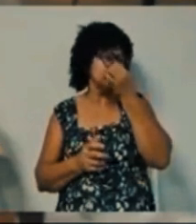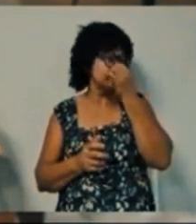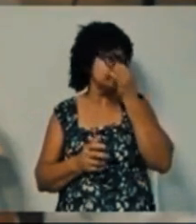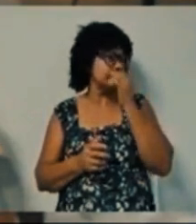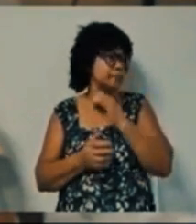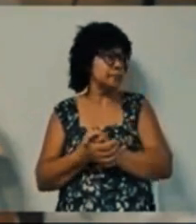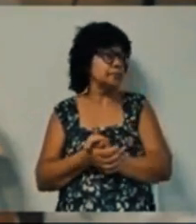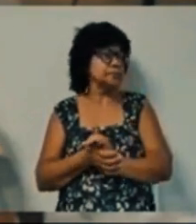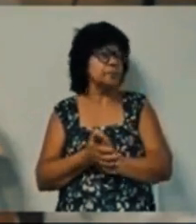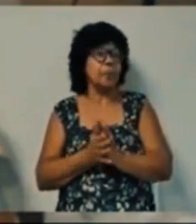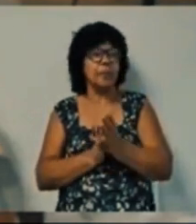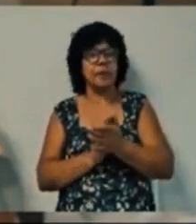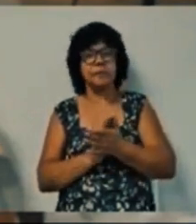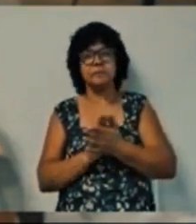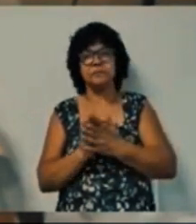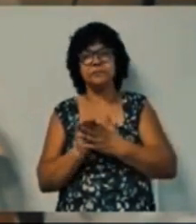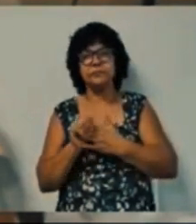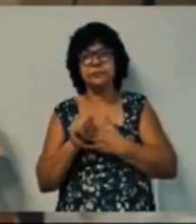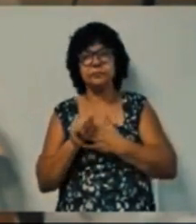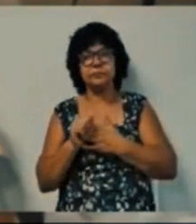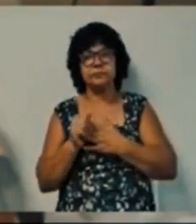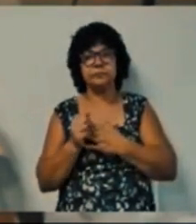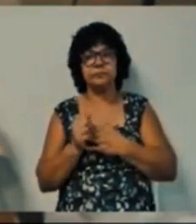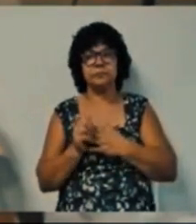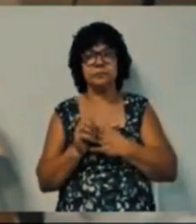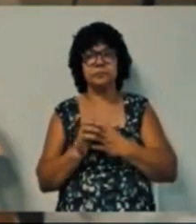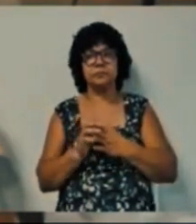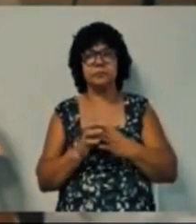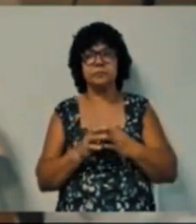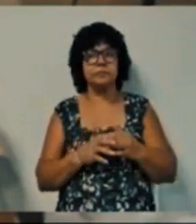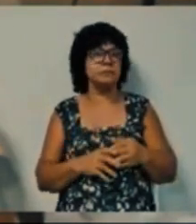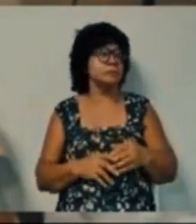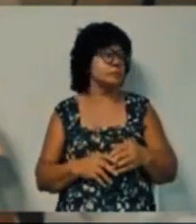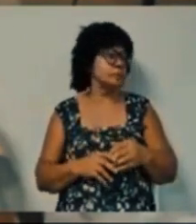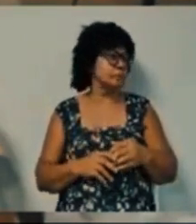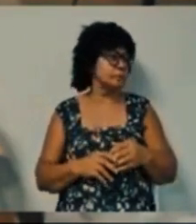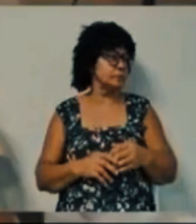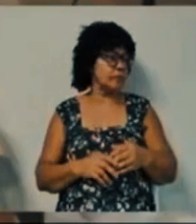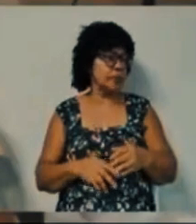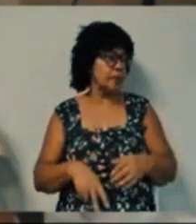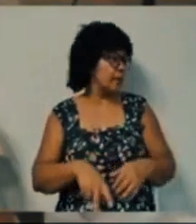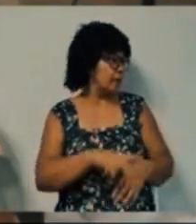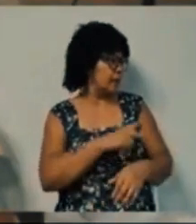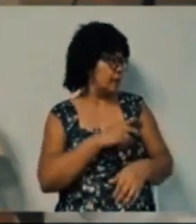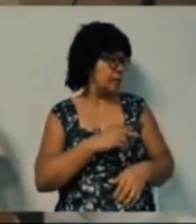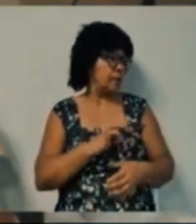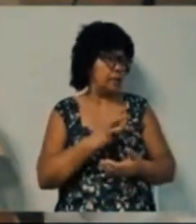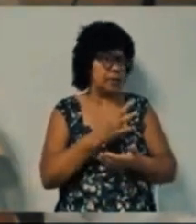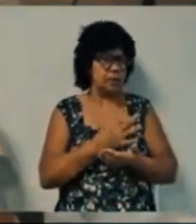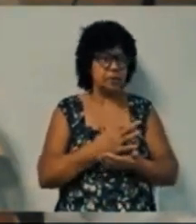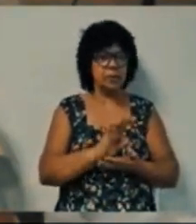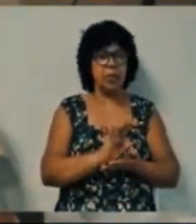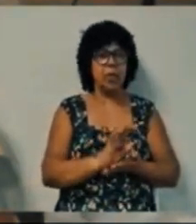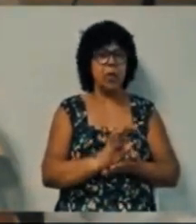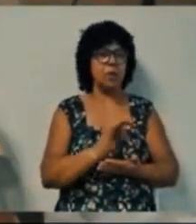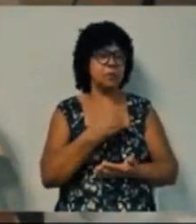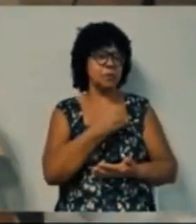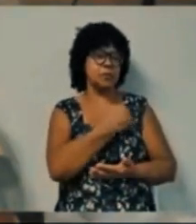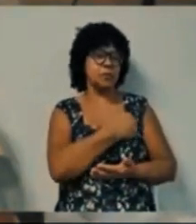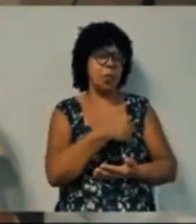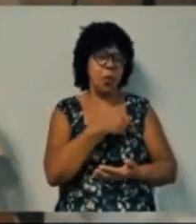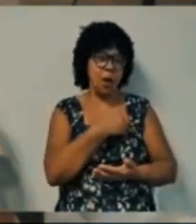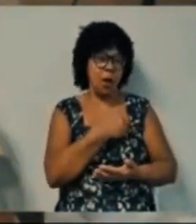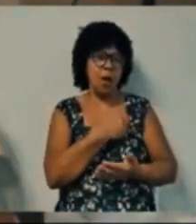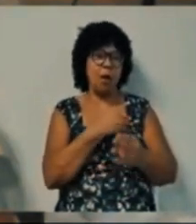mais importante foi a igreja de Éfeso. Ali passou Timóteo, ali passou João, dali